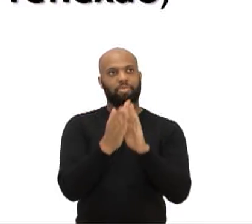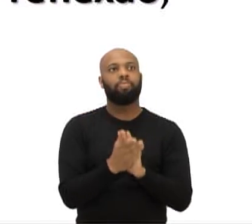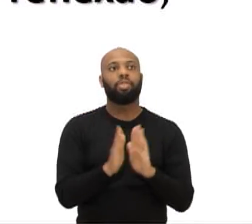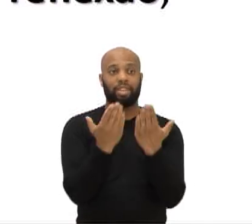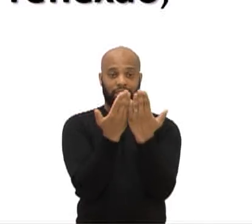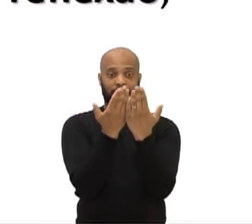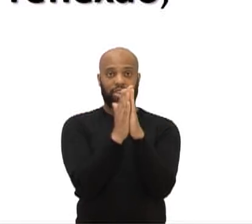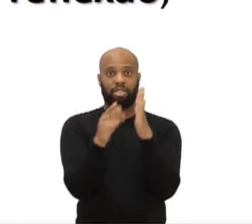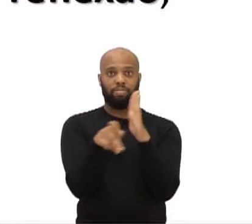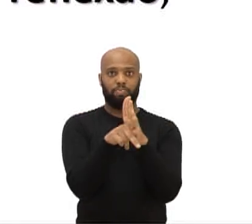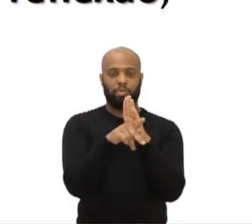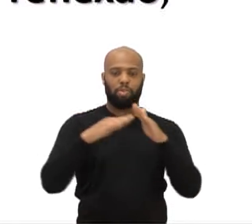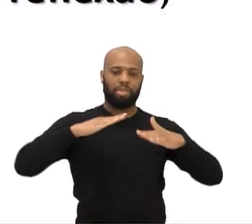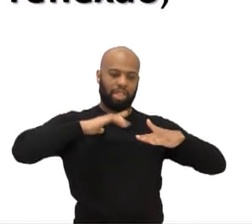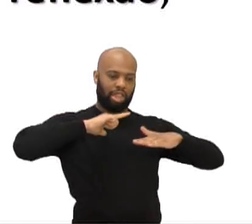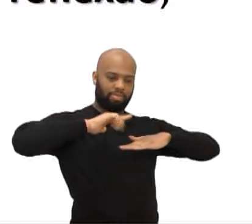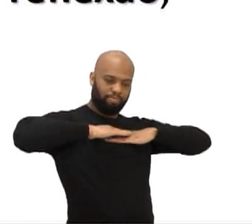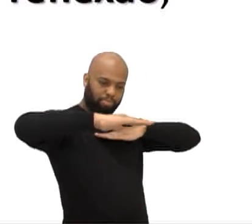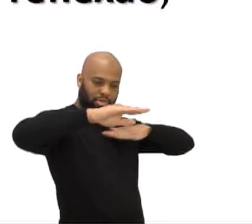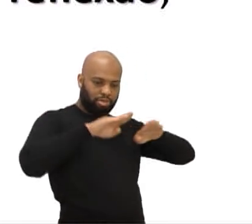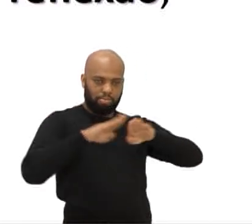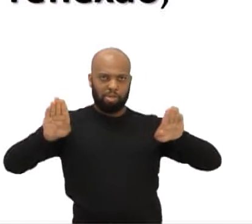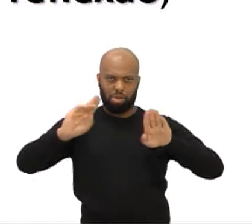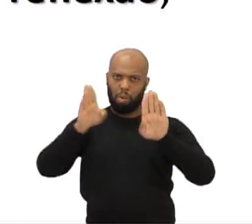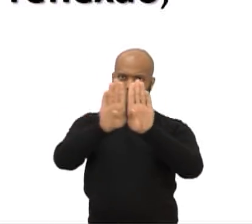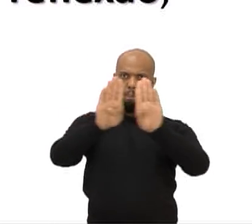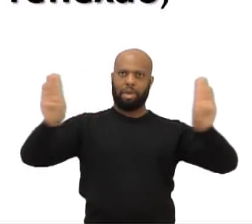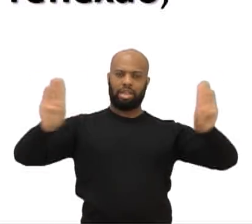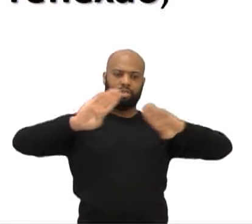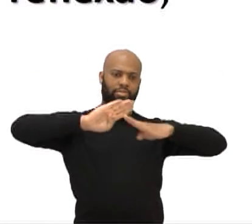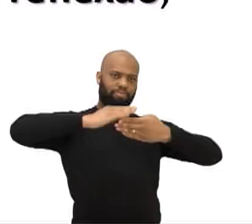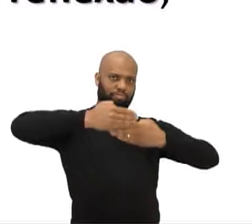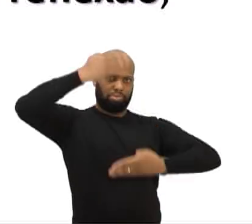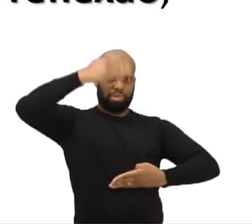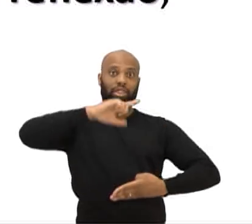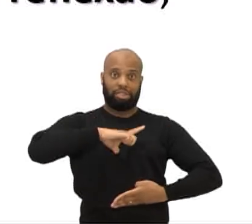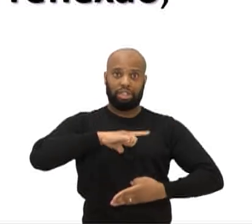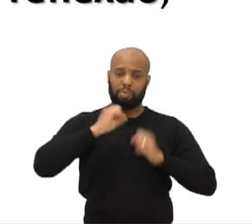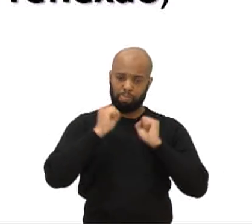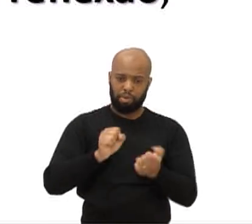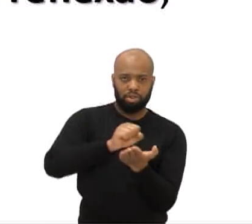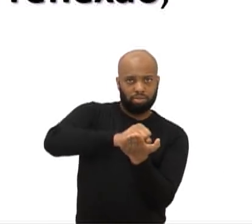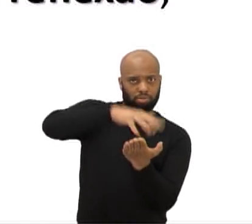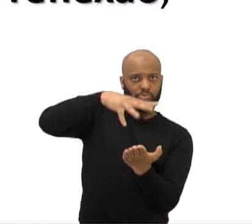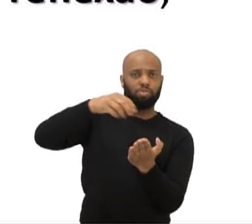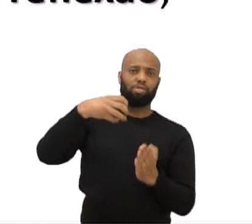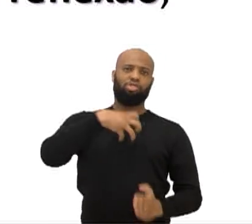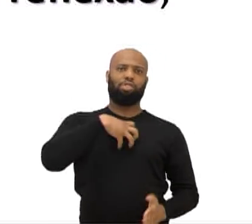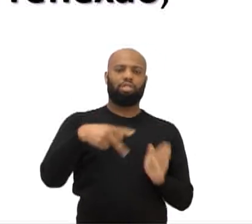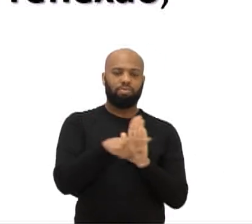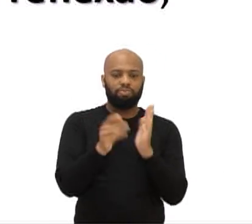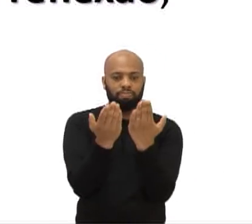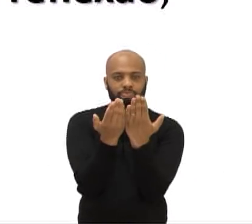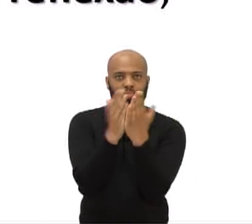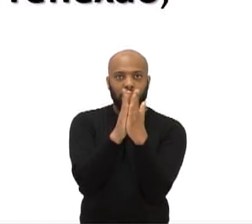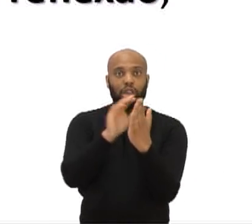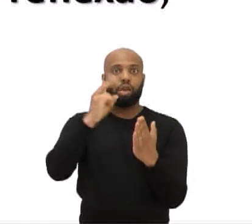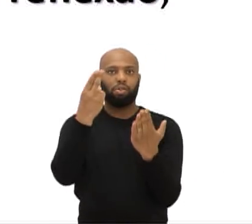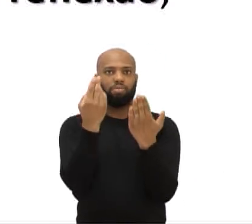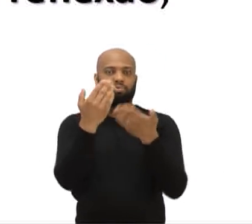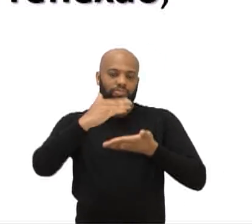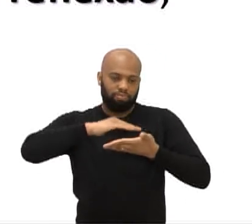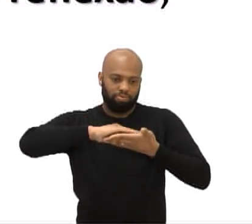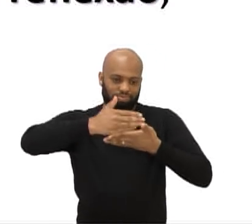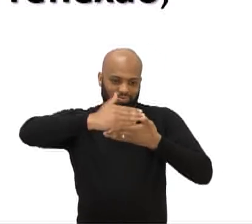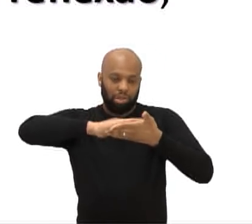Simetria no plano. Vimos que uma figura plana pode apresentar simetria, no entanto, essa ideia